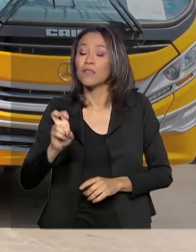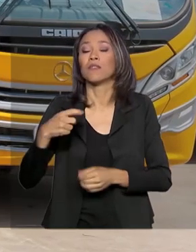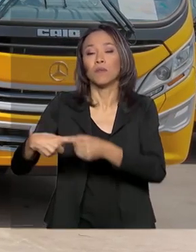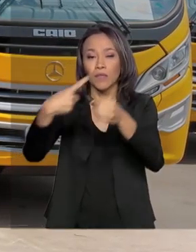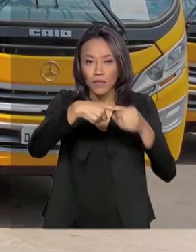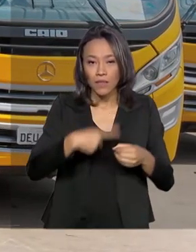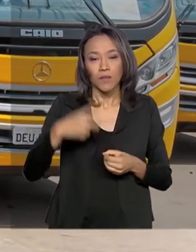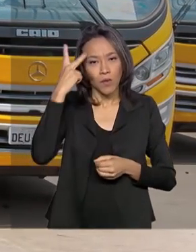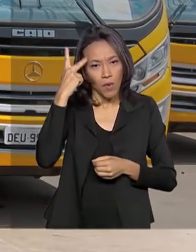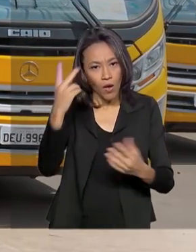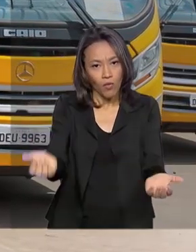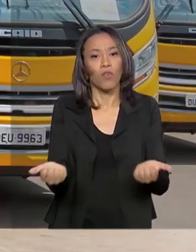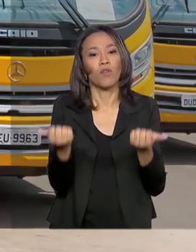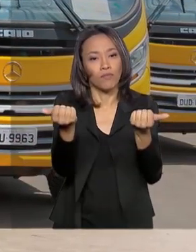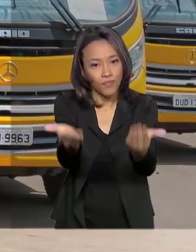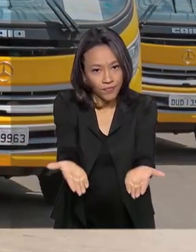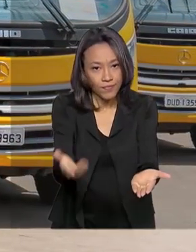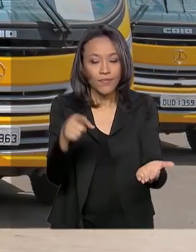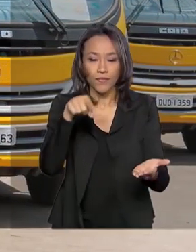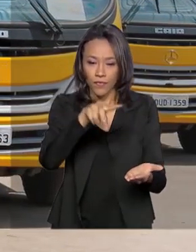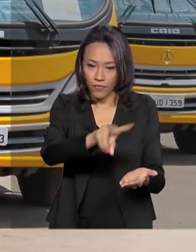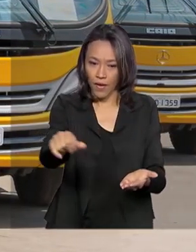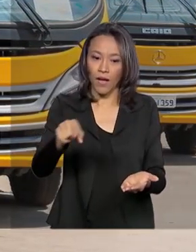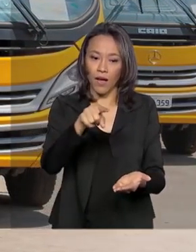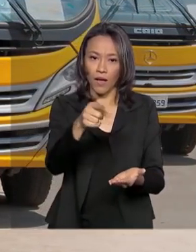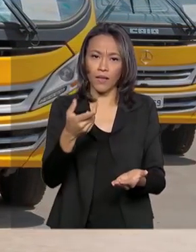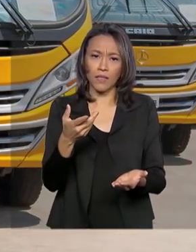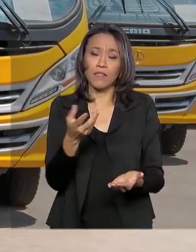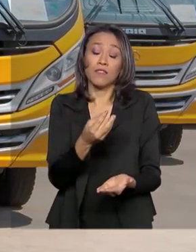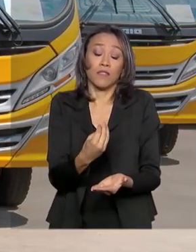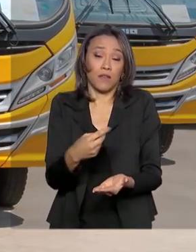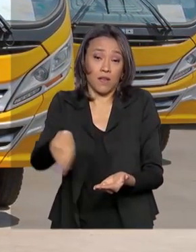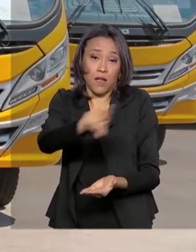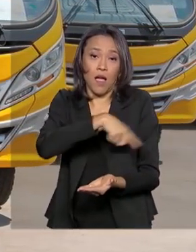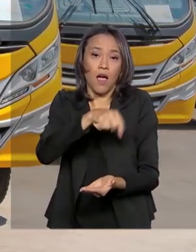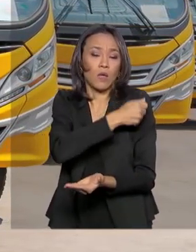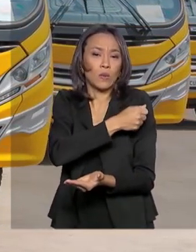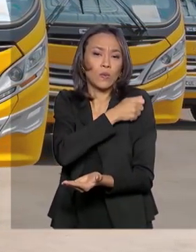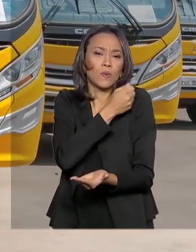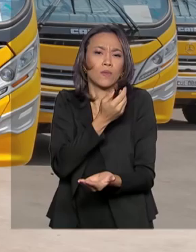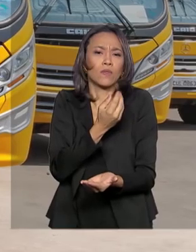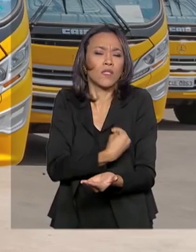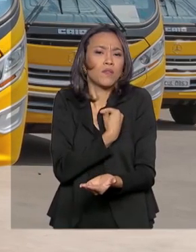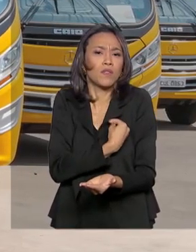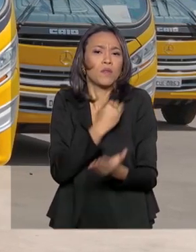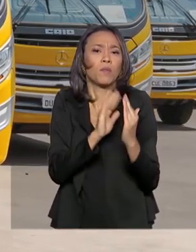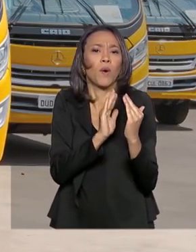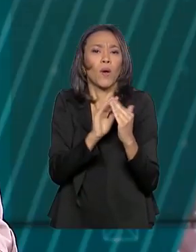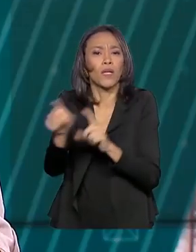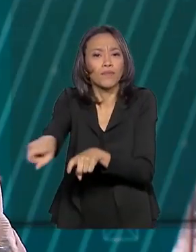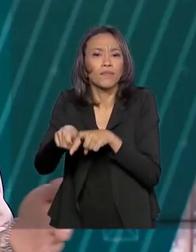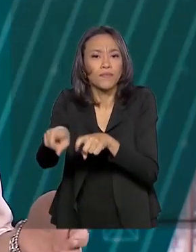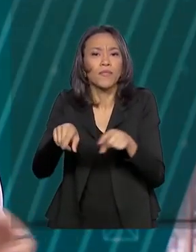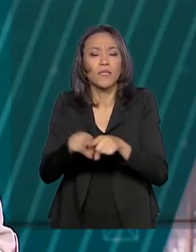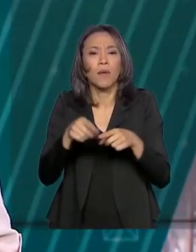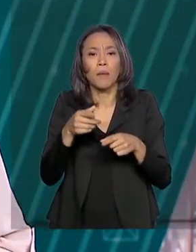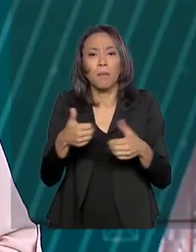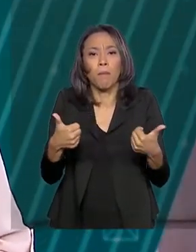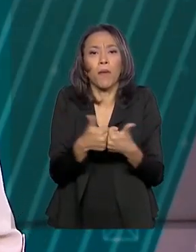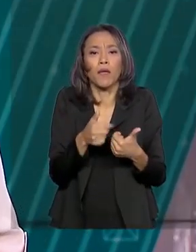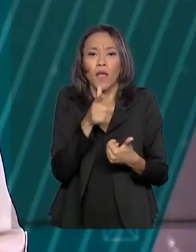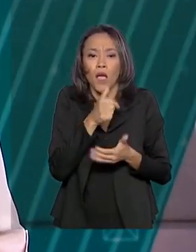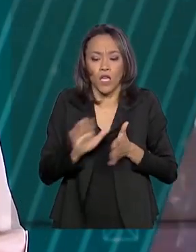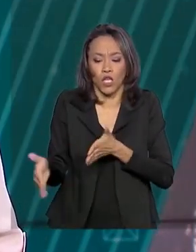ministro Abraham Weintraub vão beneficiar estudantes que vivem prioritariamente em áreas rurais e ribeirinhas. O programa